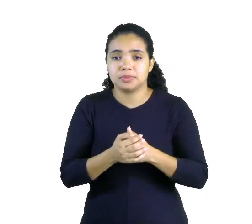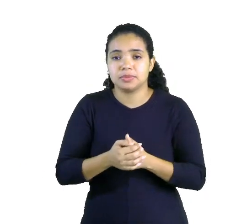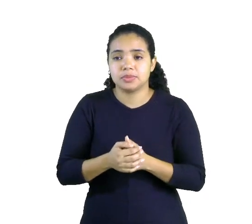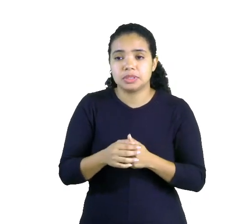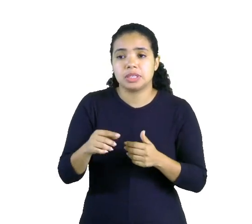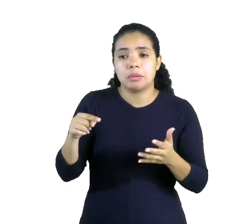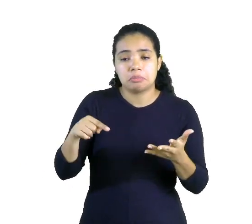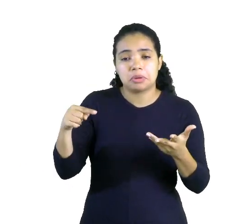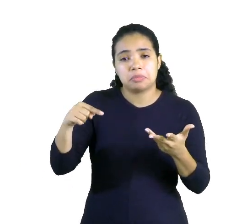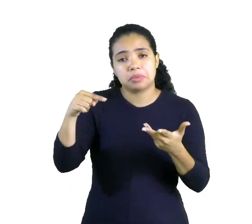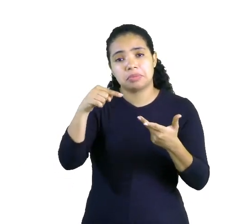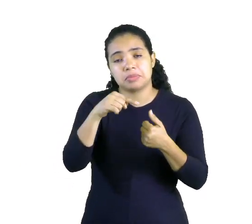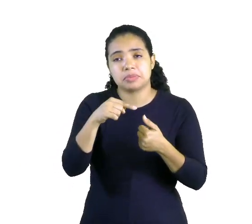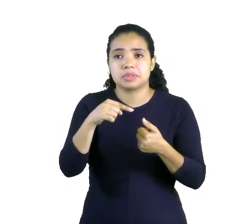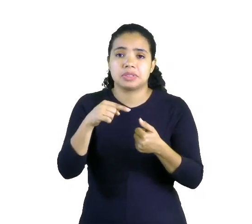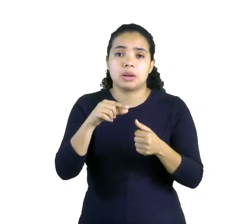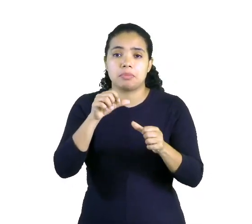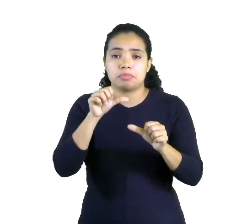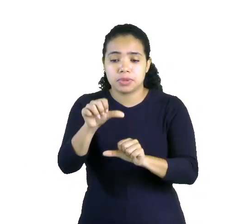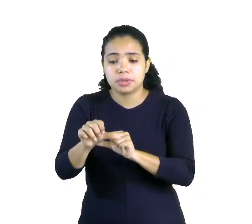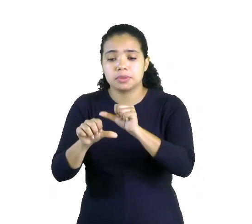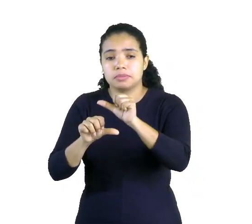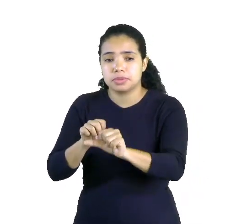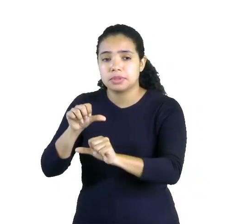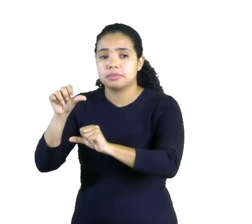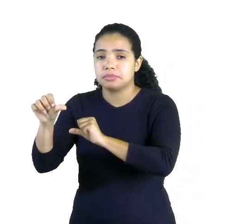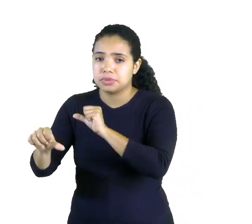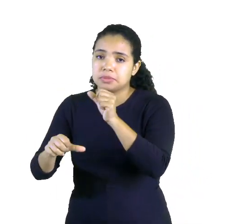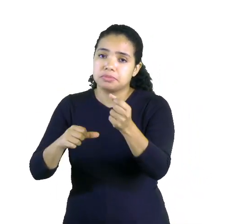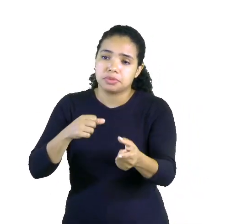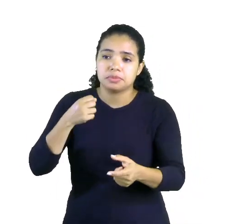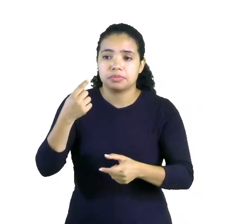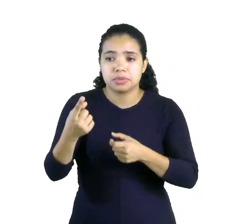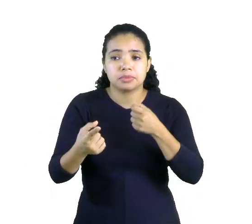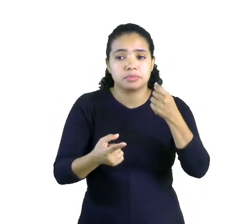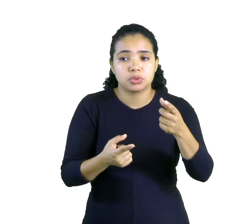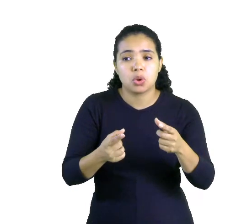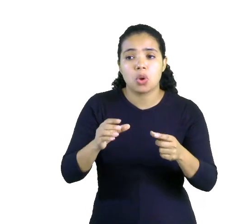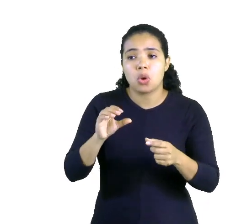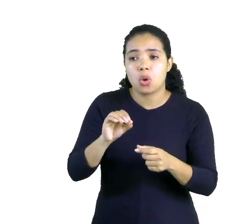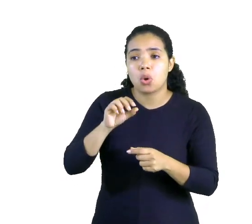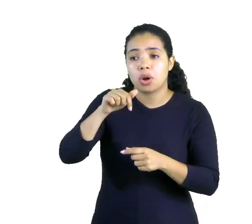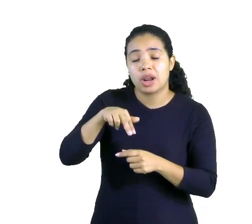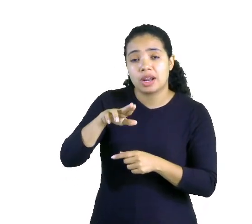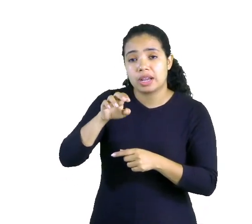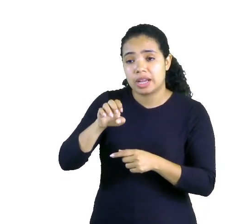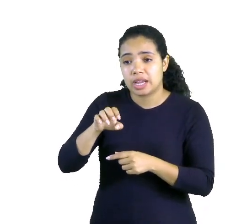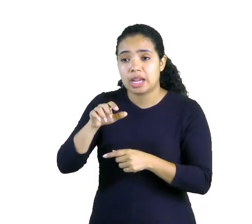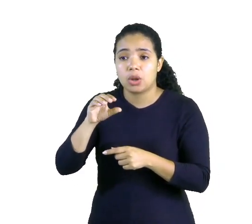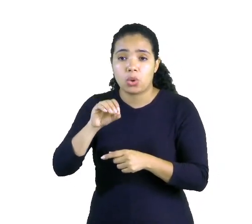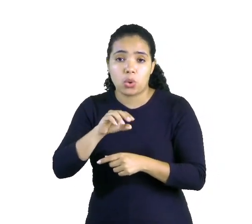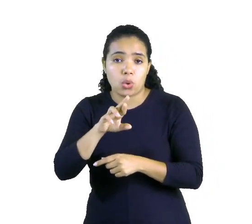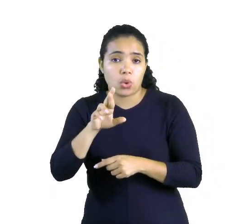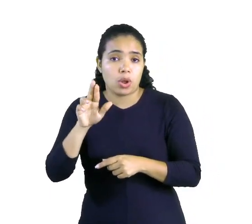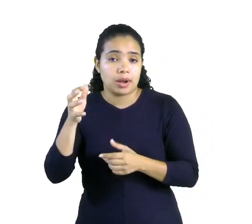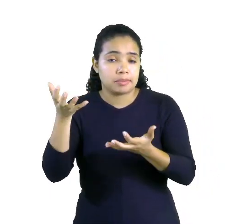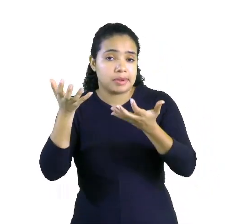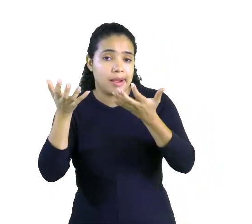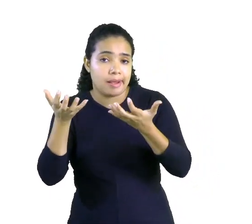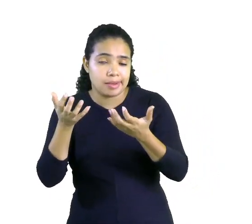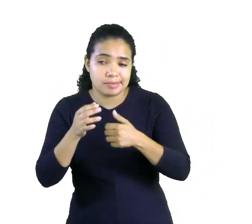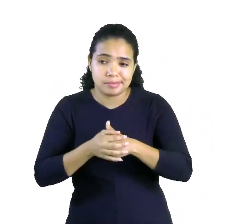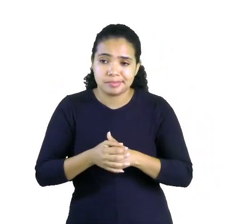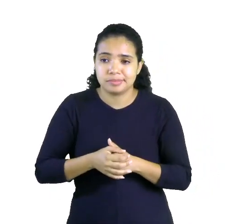Alternativas, ideia de alternância, ou, ora, quer.